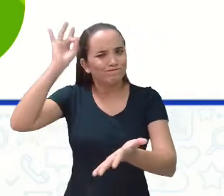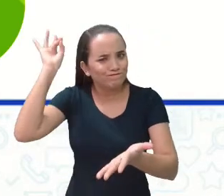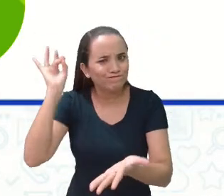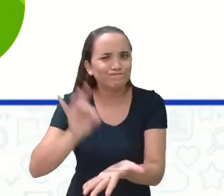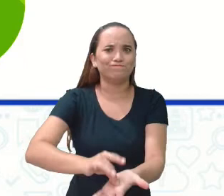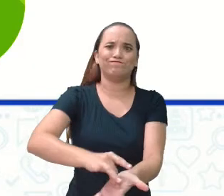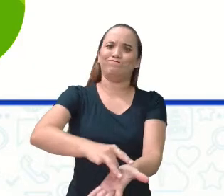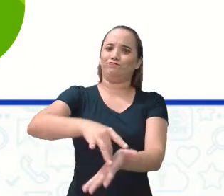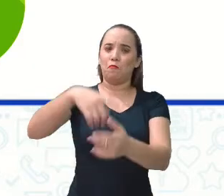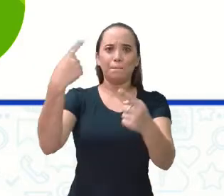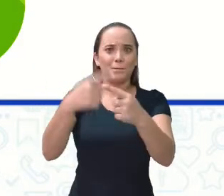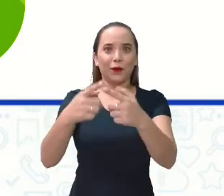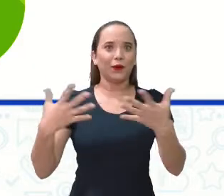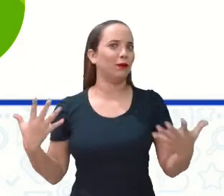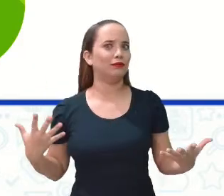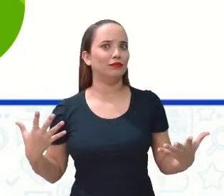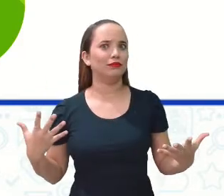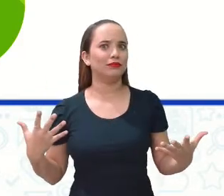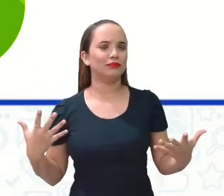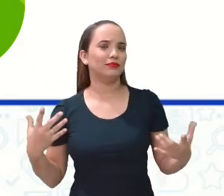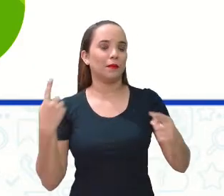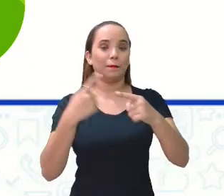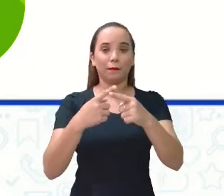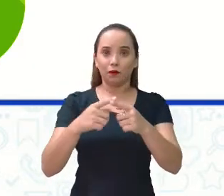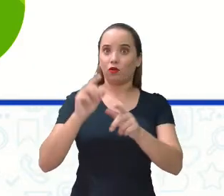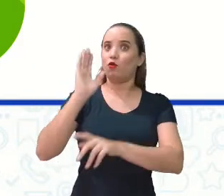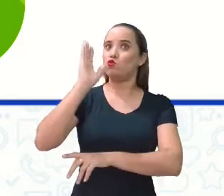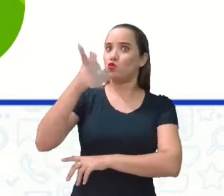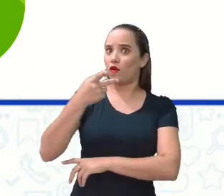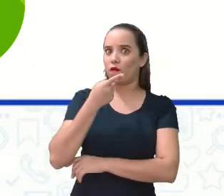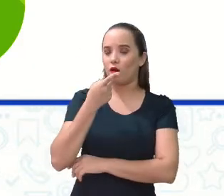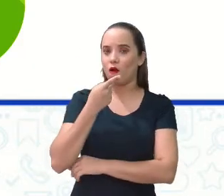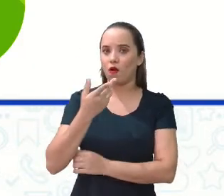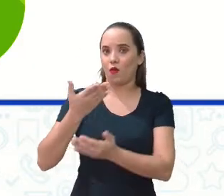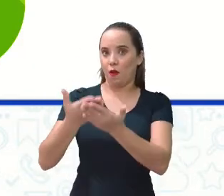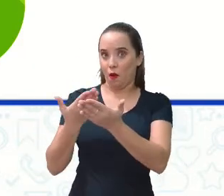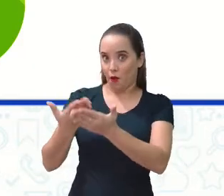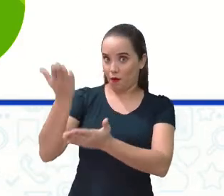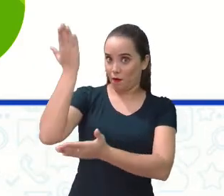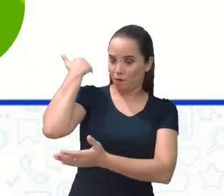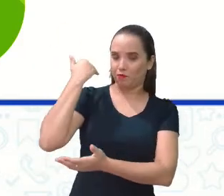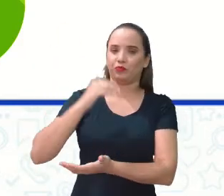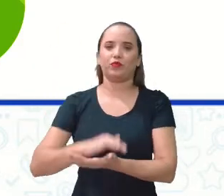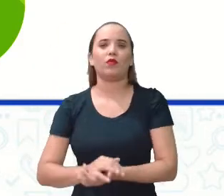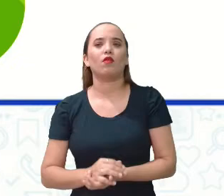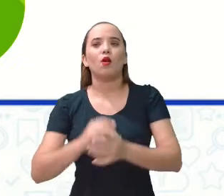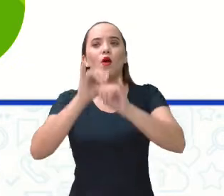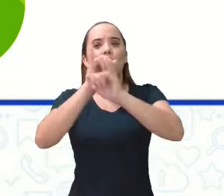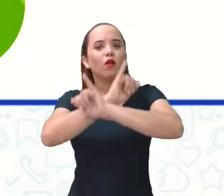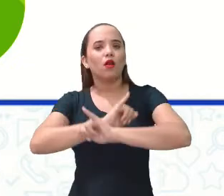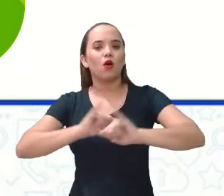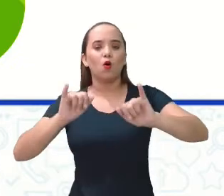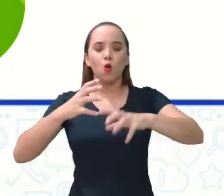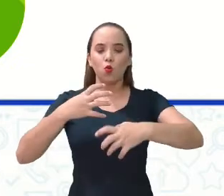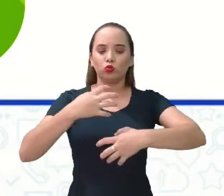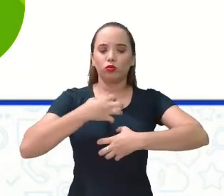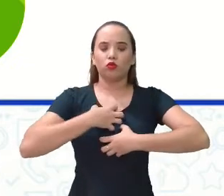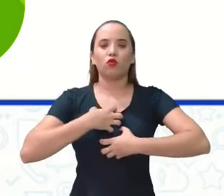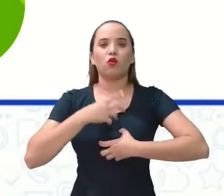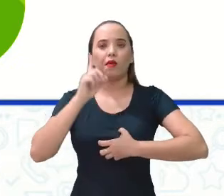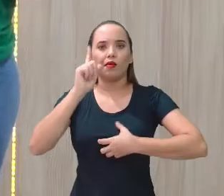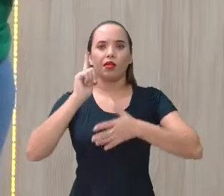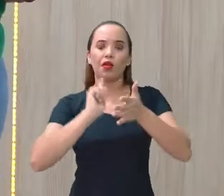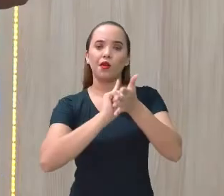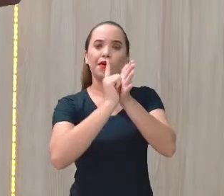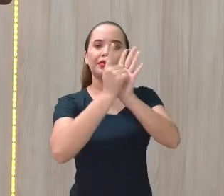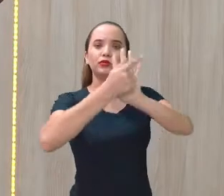Verdadeiríssimo, muito bem. Por quê? Porque, como a gente falou na aula passada, a exposição oral é um gênero, né?